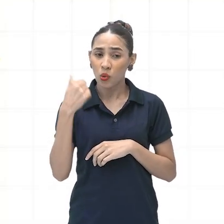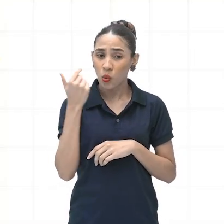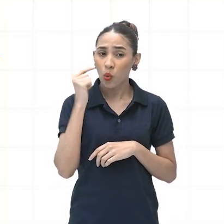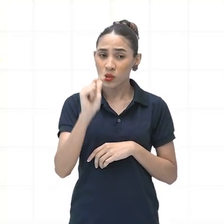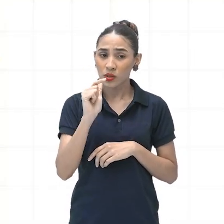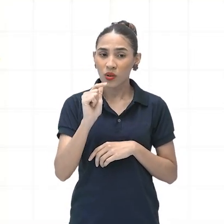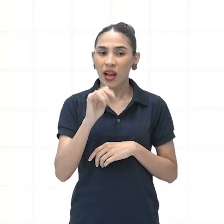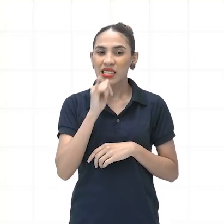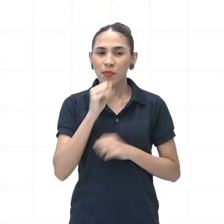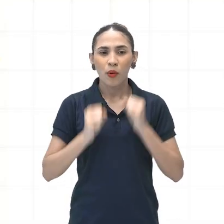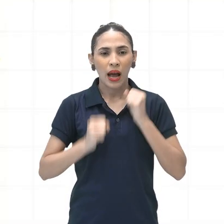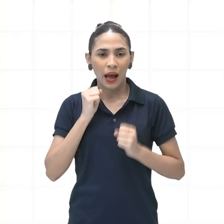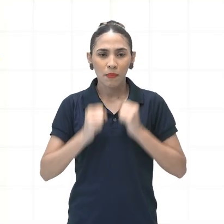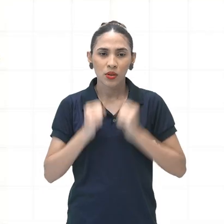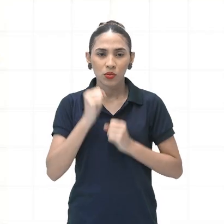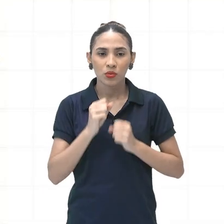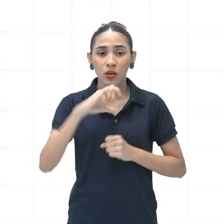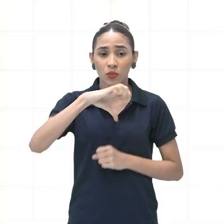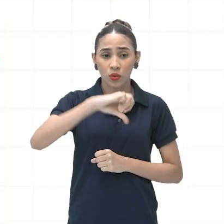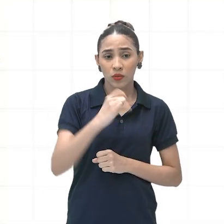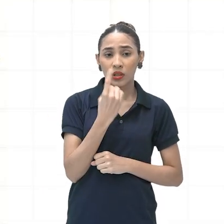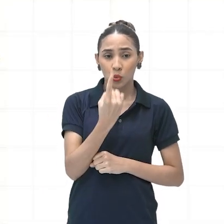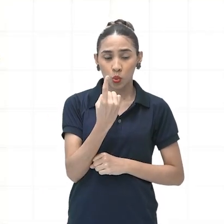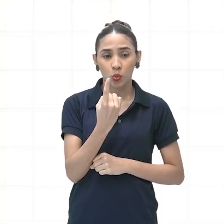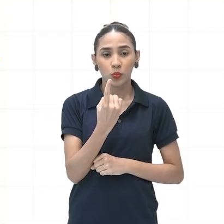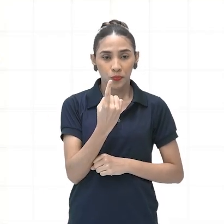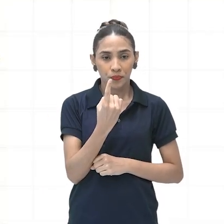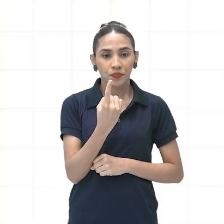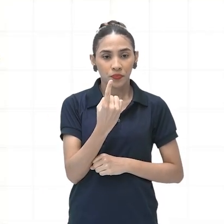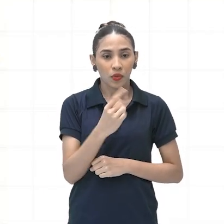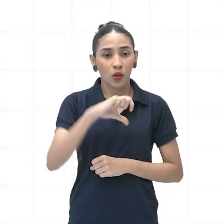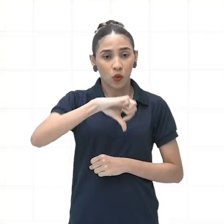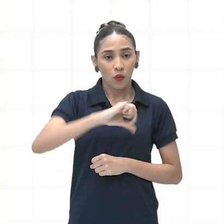precisar que a agilidade dele é de 91%, né?